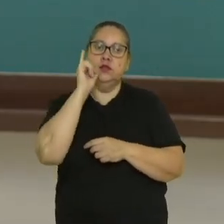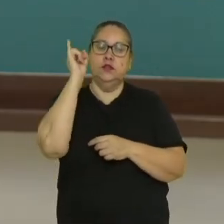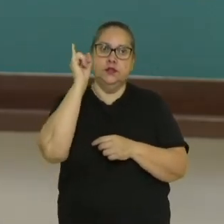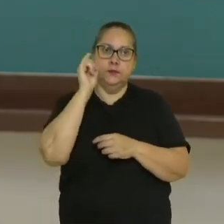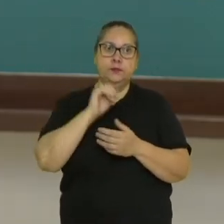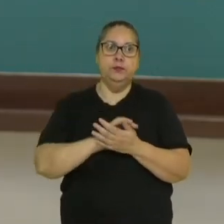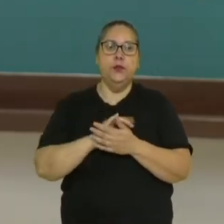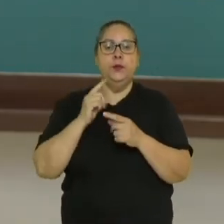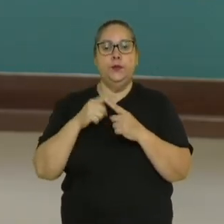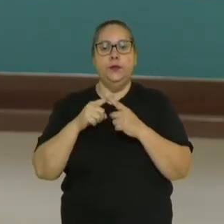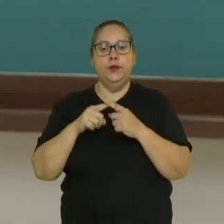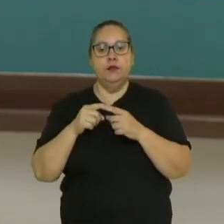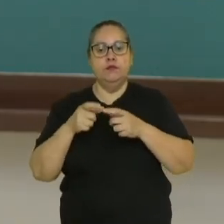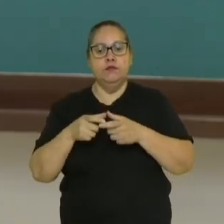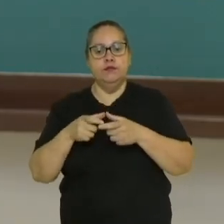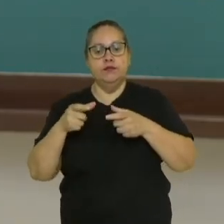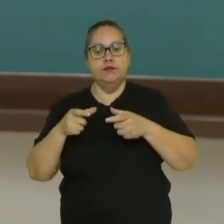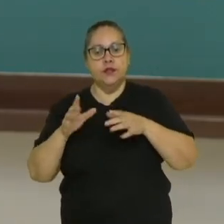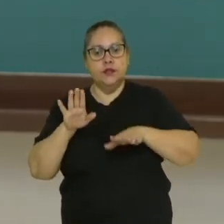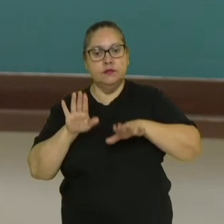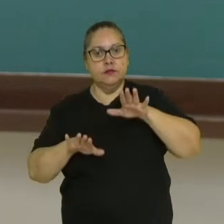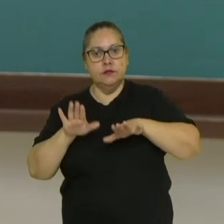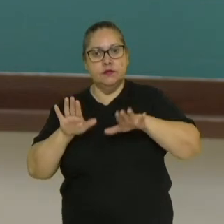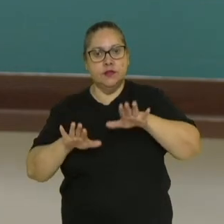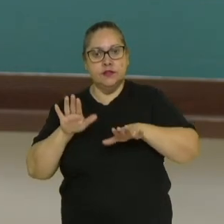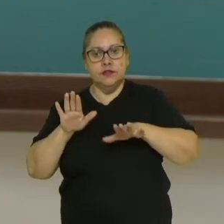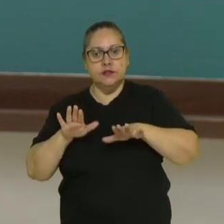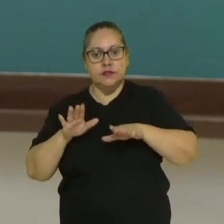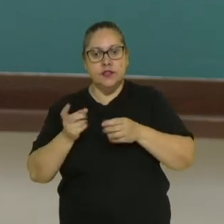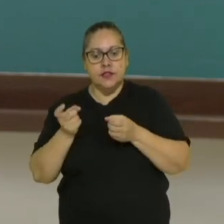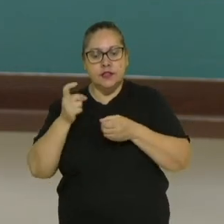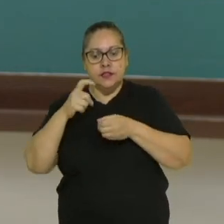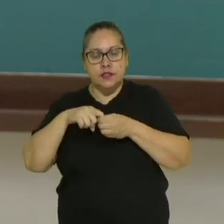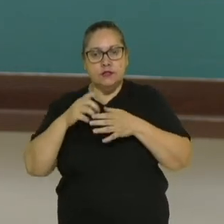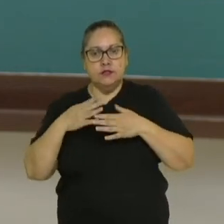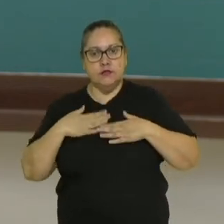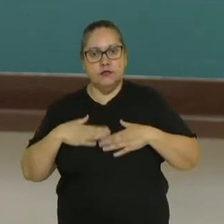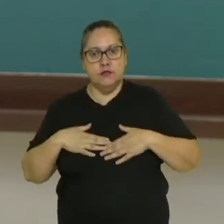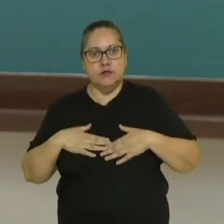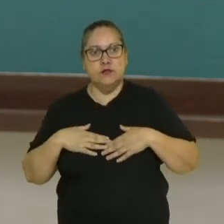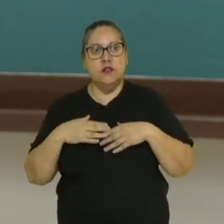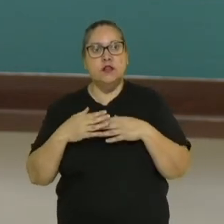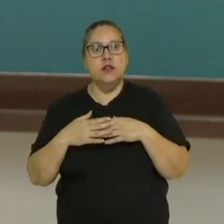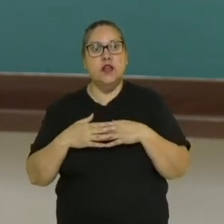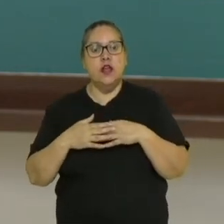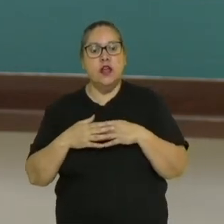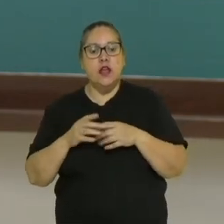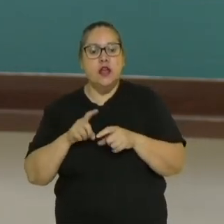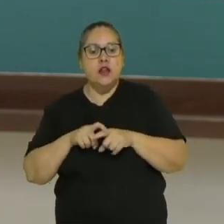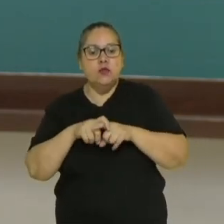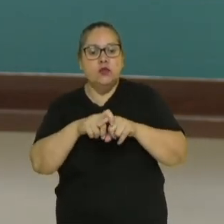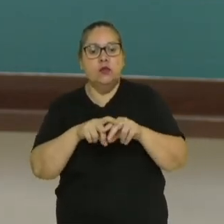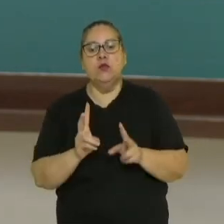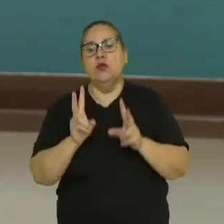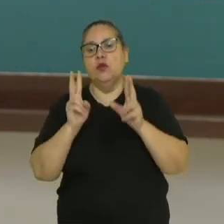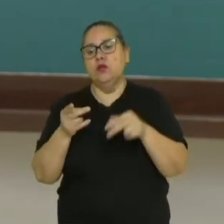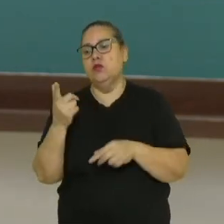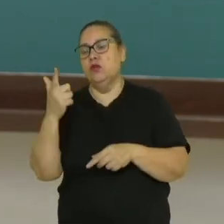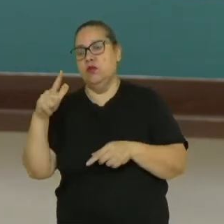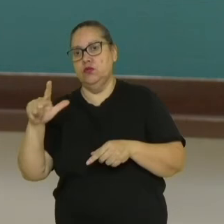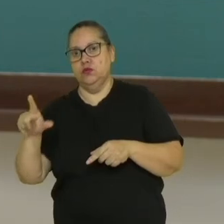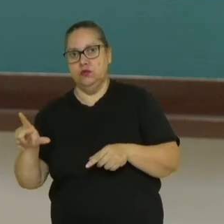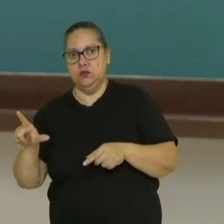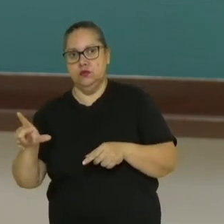importante, porque aumenta a variabilidade genética. Aquele cromossomo, ele não vai ser igual aos